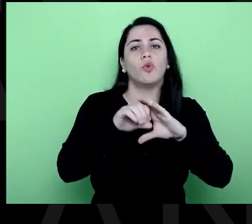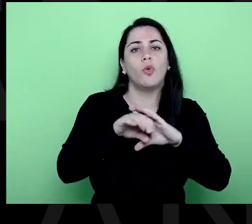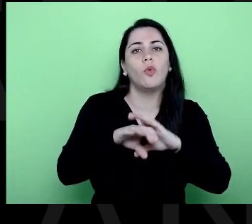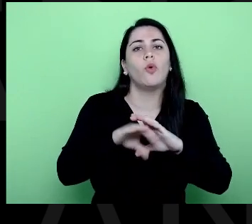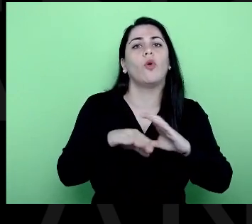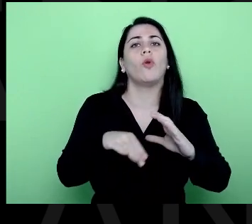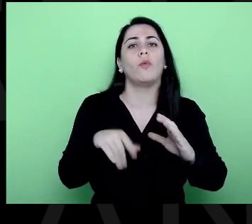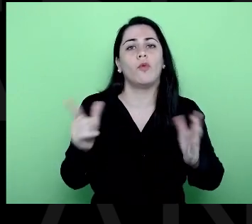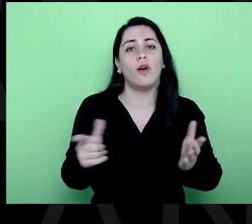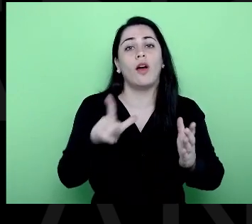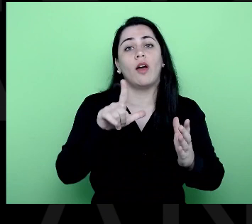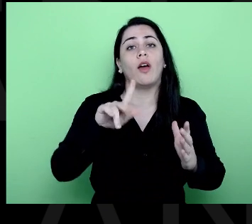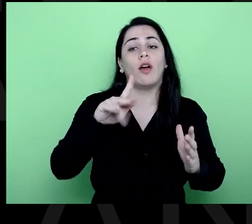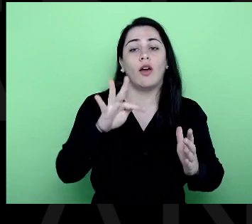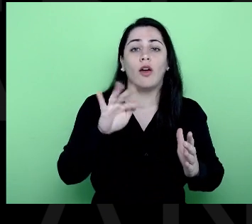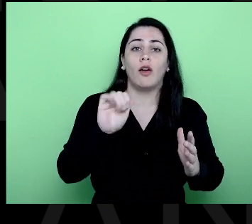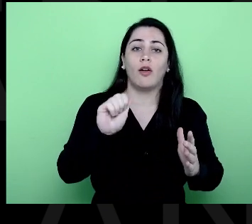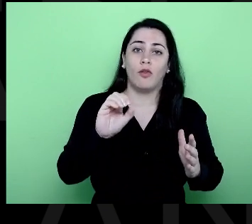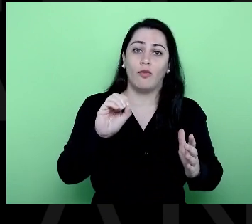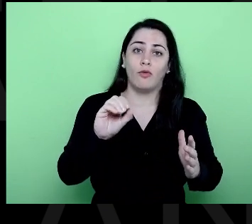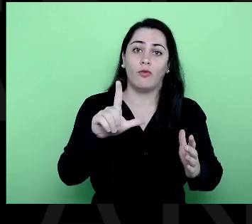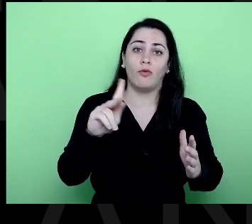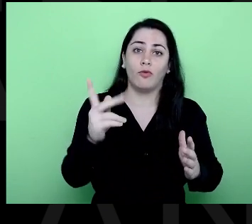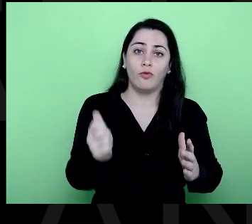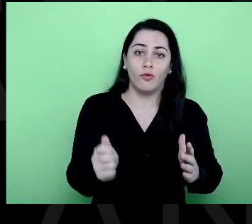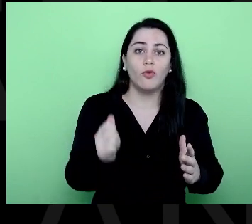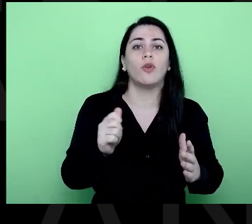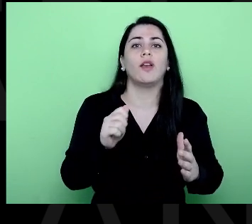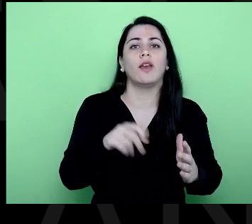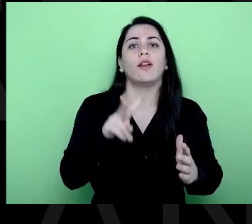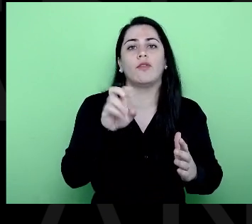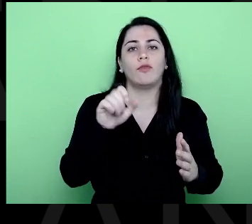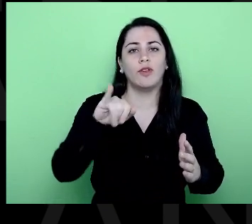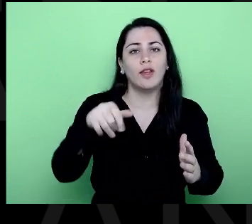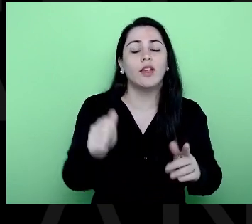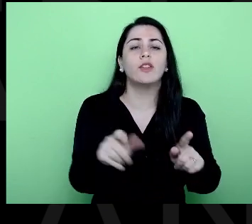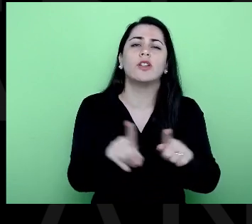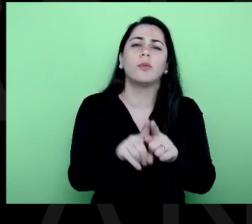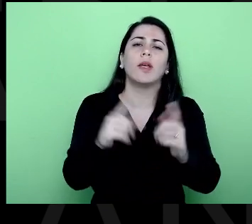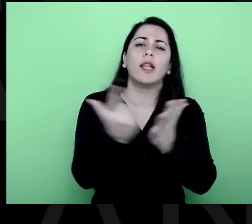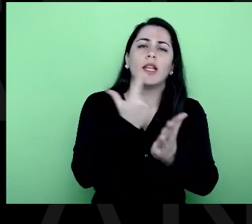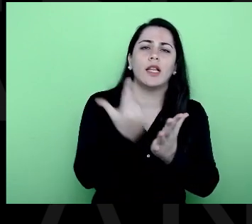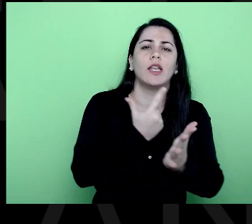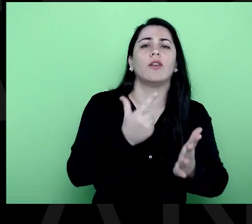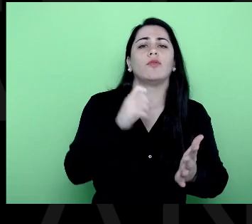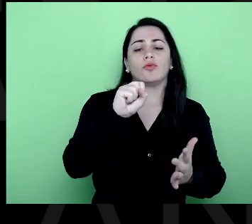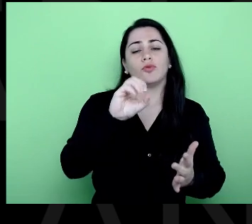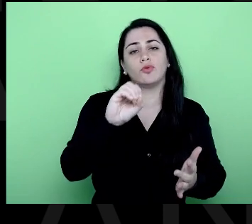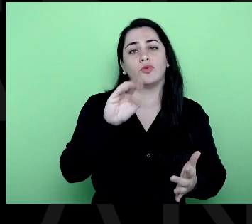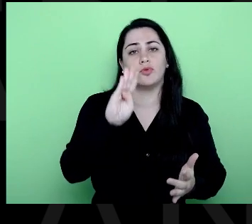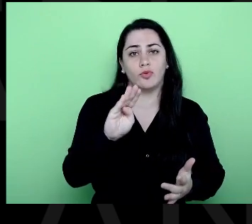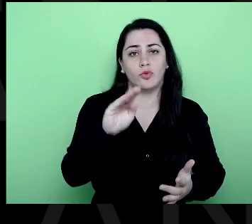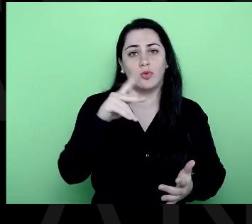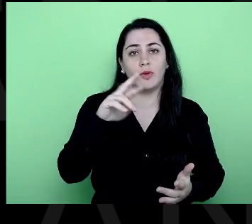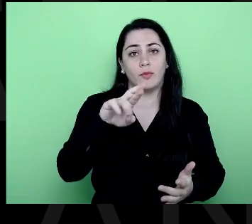né? É autora dos livros Karmatopia, Uma Viagem à Índia, coautora do Sob Pressão, A